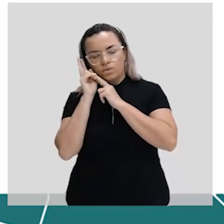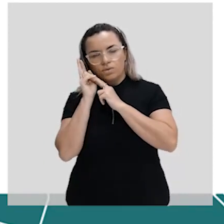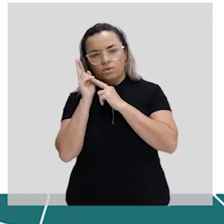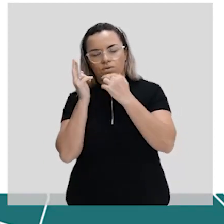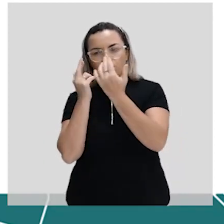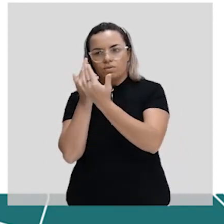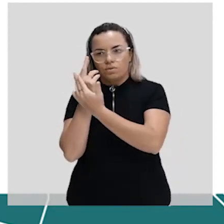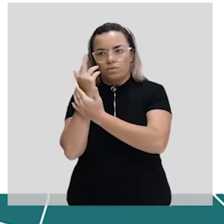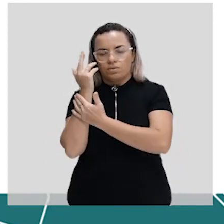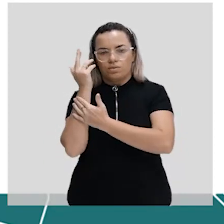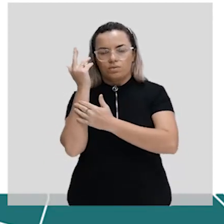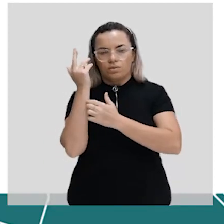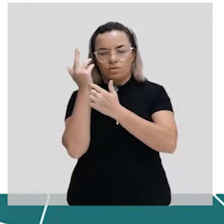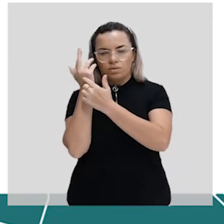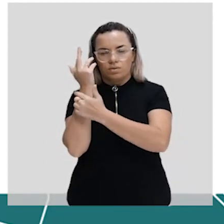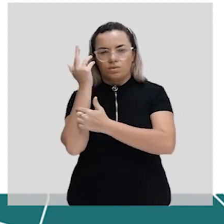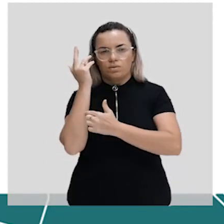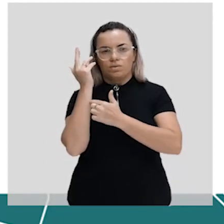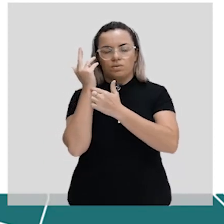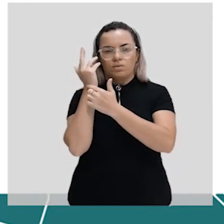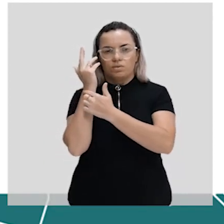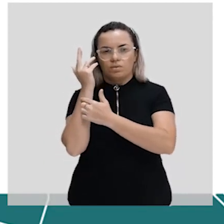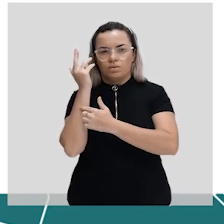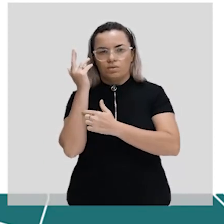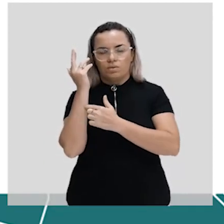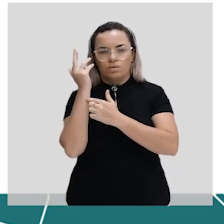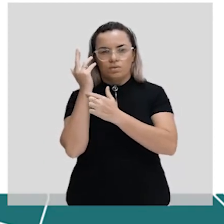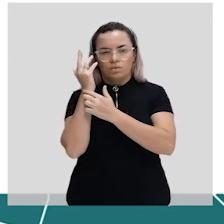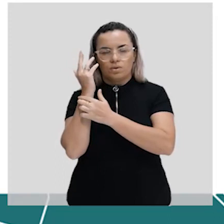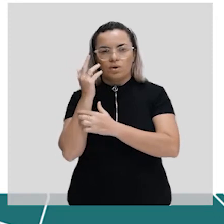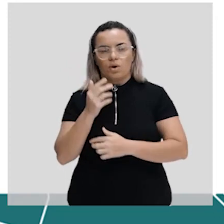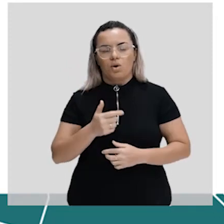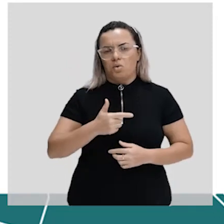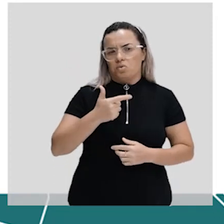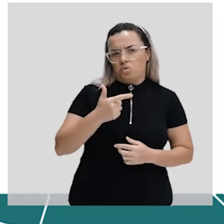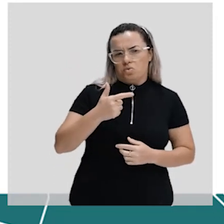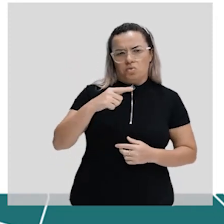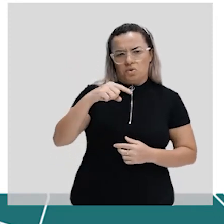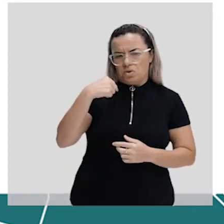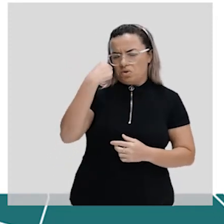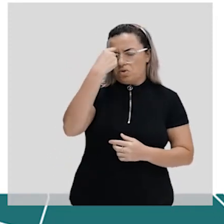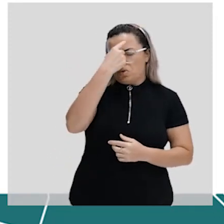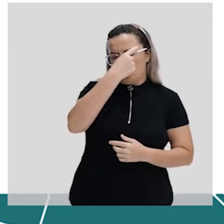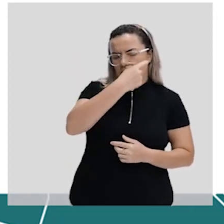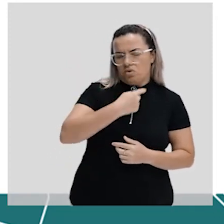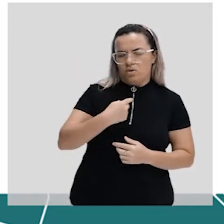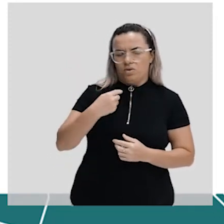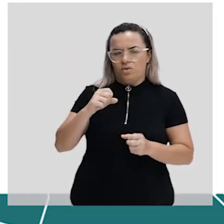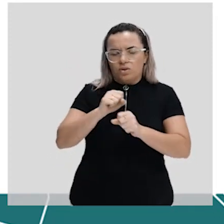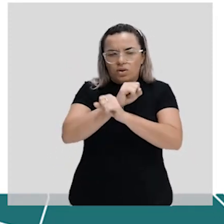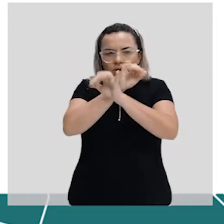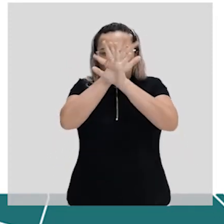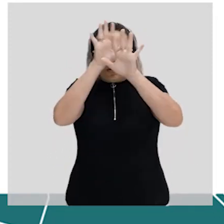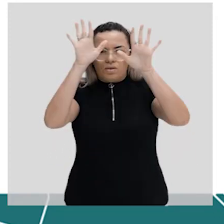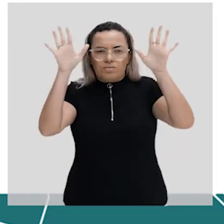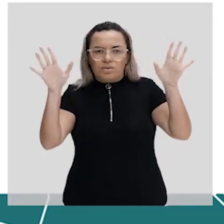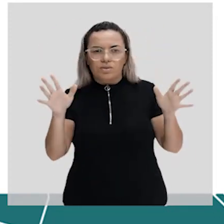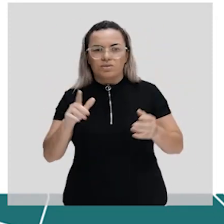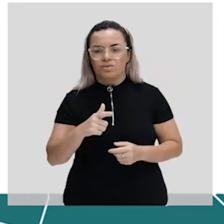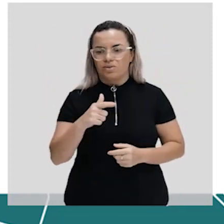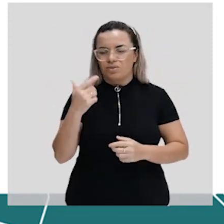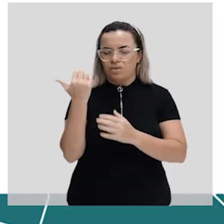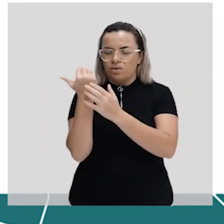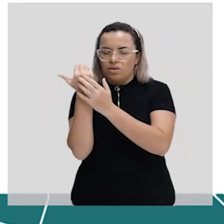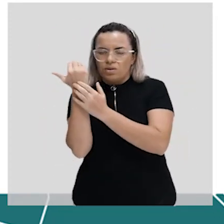Quando a gente dorme assim sobre o braço, passa 1 ou 2 horas dormindo. Quando a gente acorda, a sensação que a gente tem é que não existe o braço.